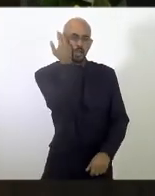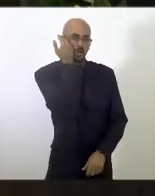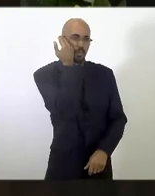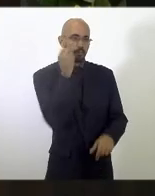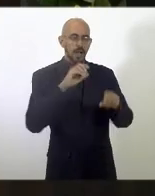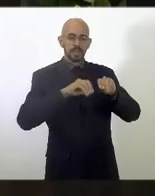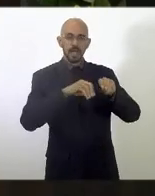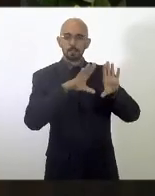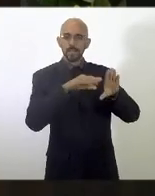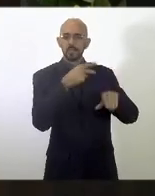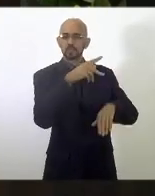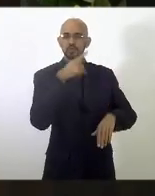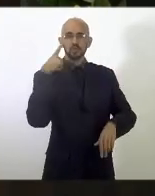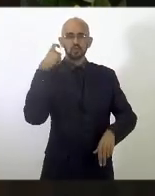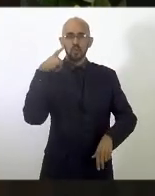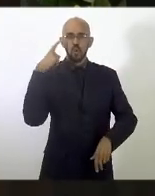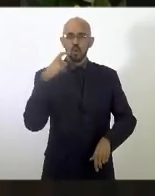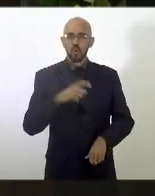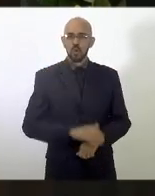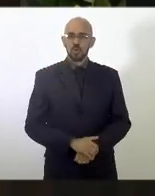favor.